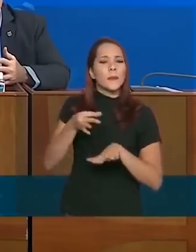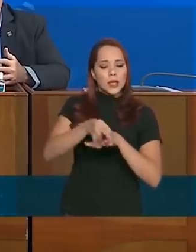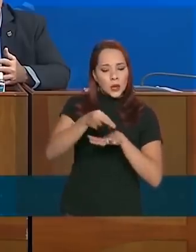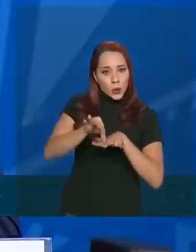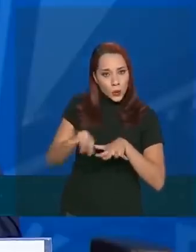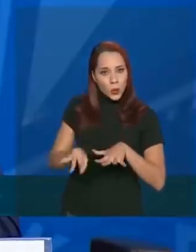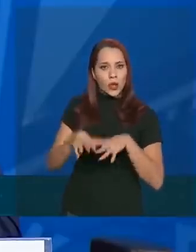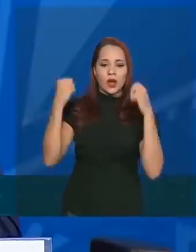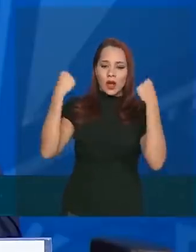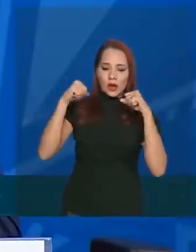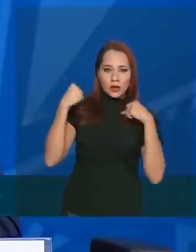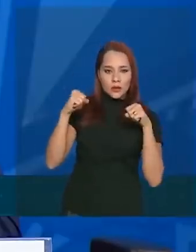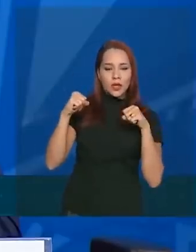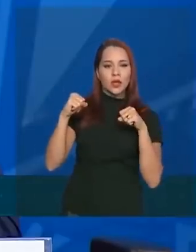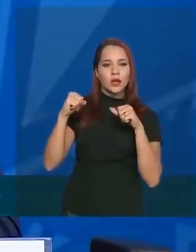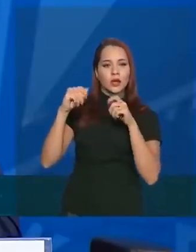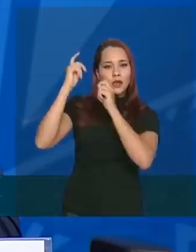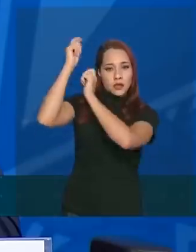manicure, academia.